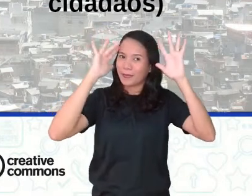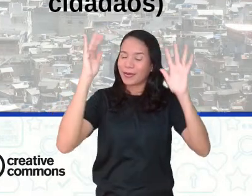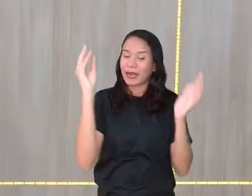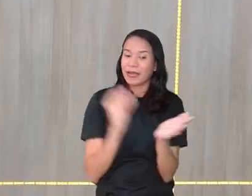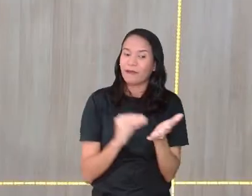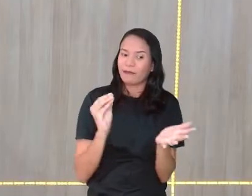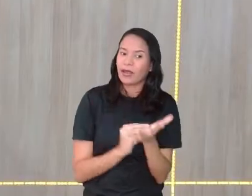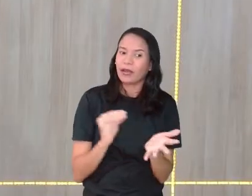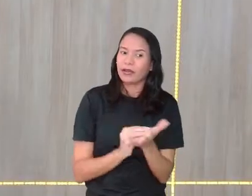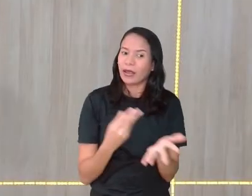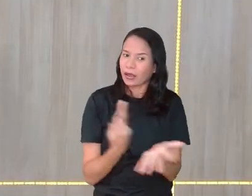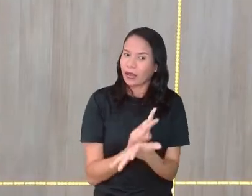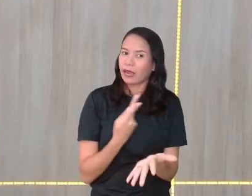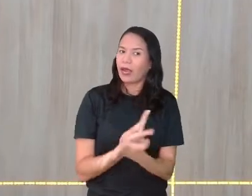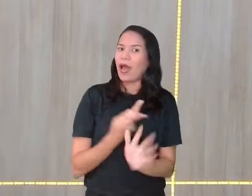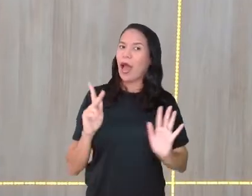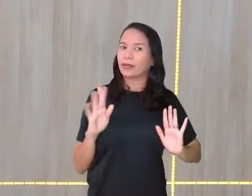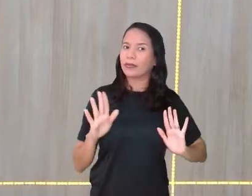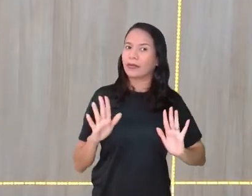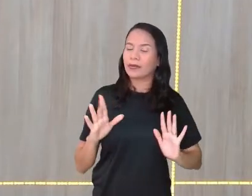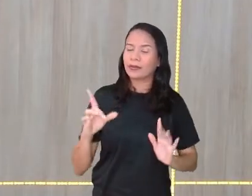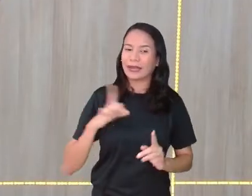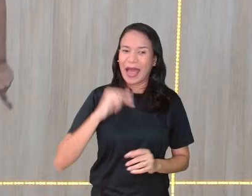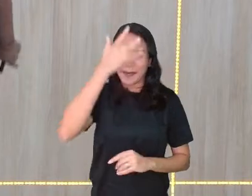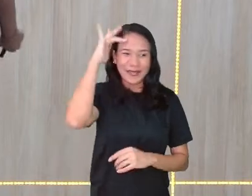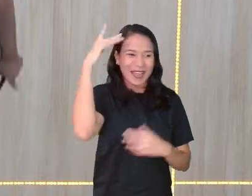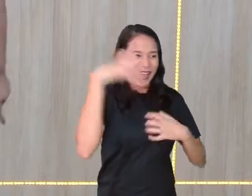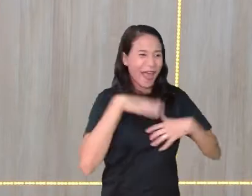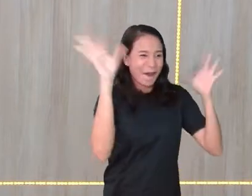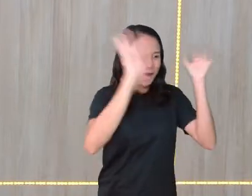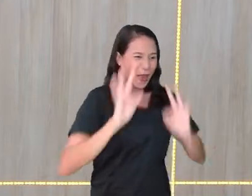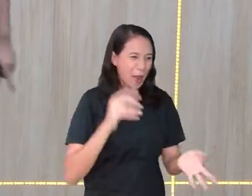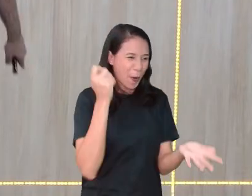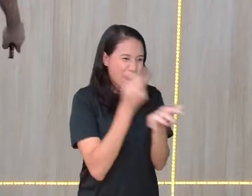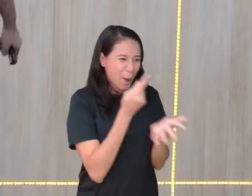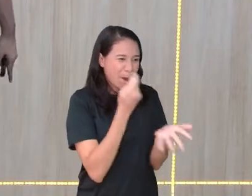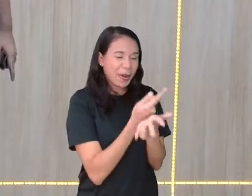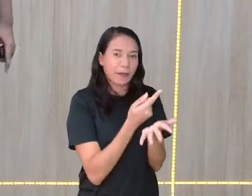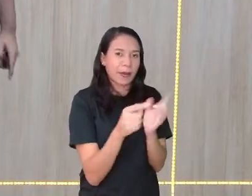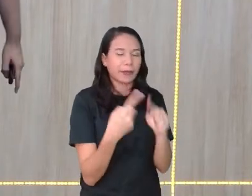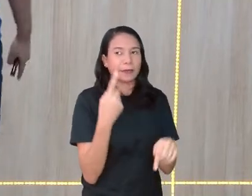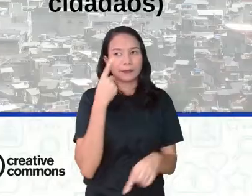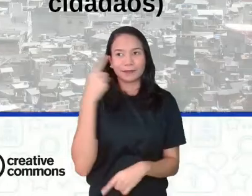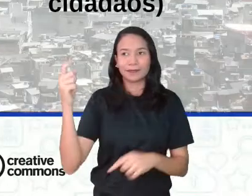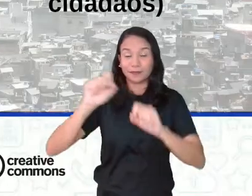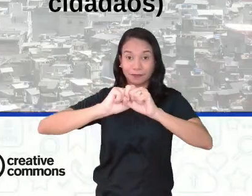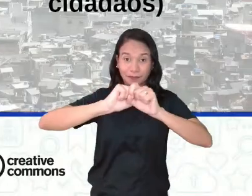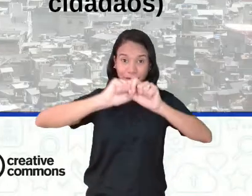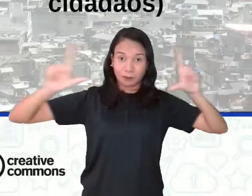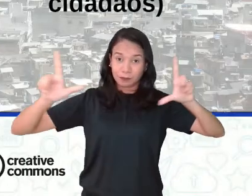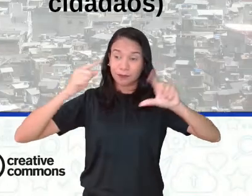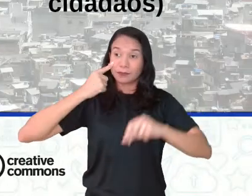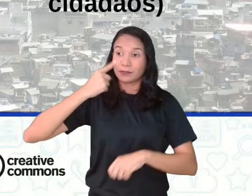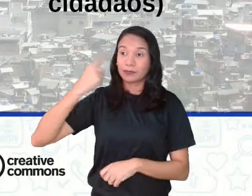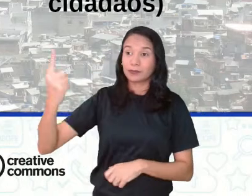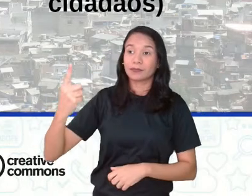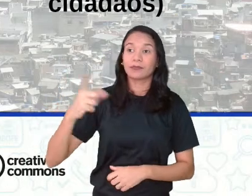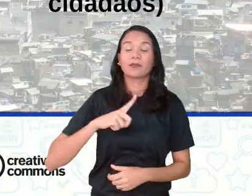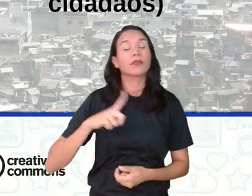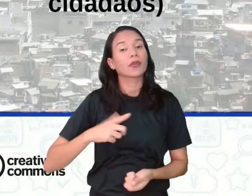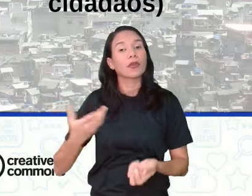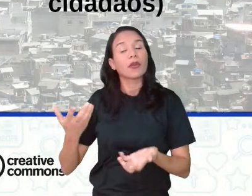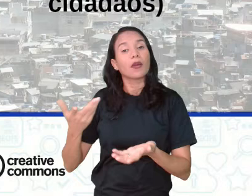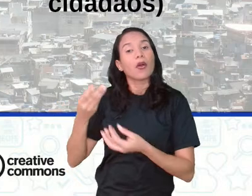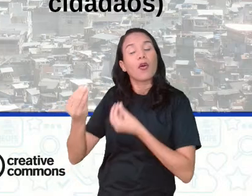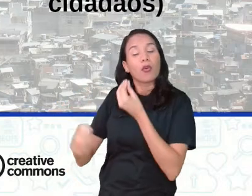falsa sensação de que você vai estar feliz. E ali, Billy Paul, jogando slide na tela, pressionar, como o